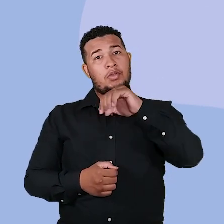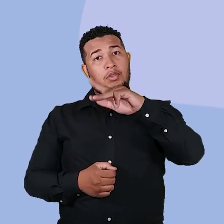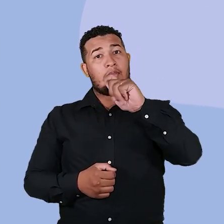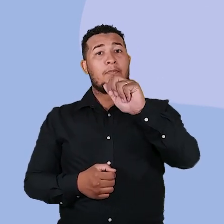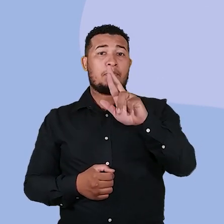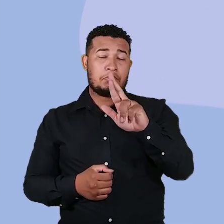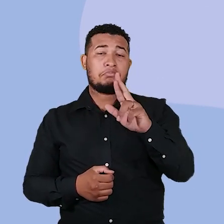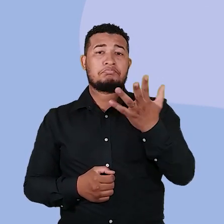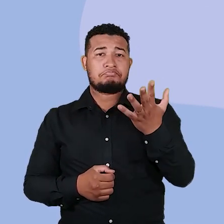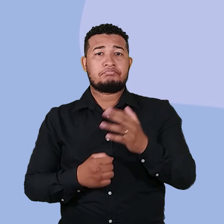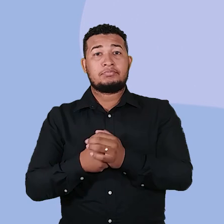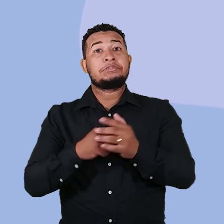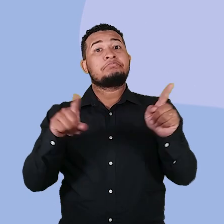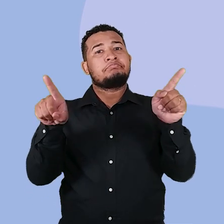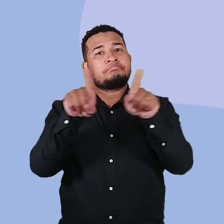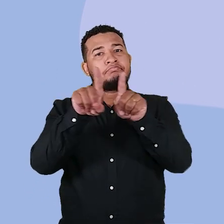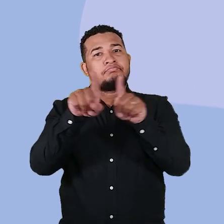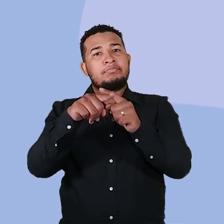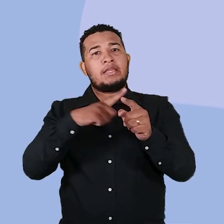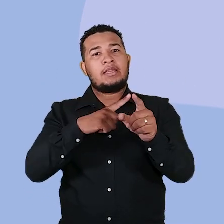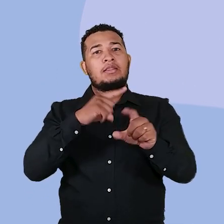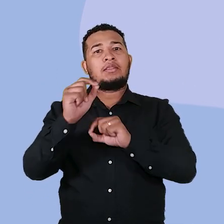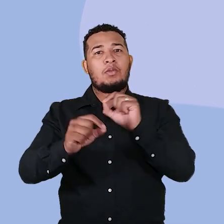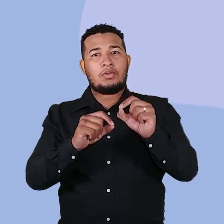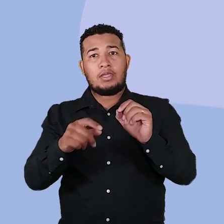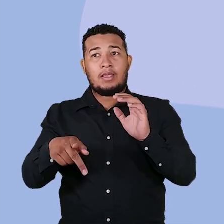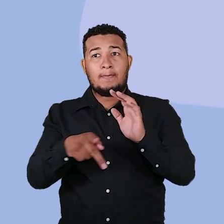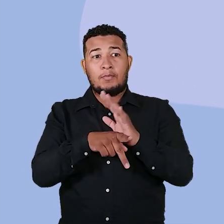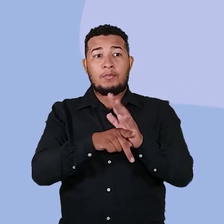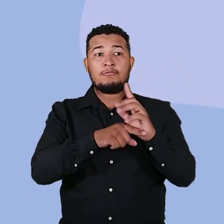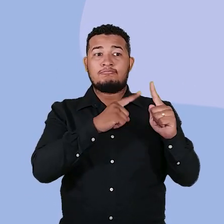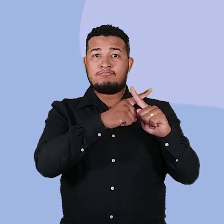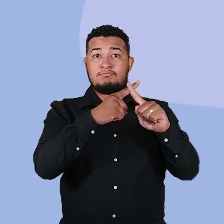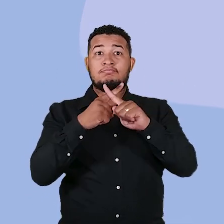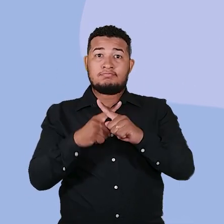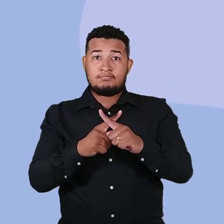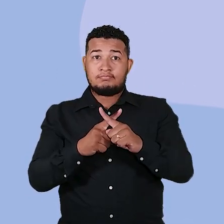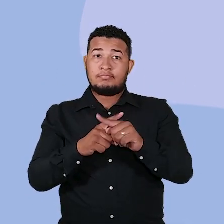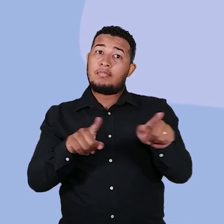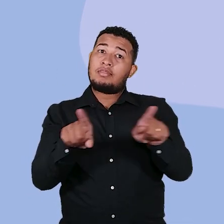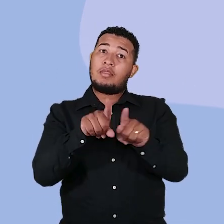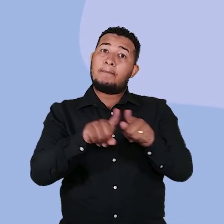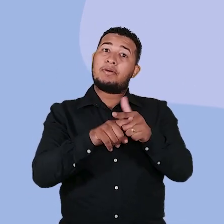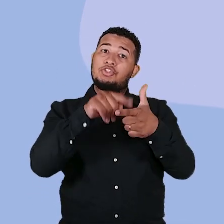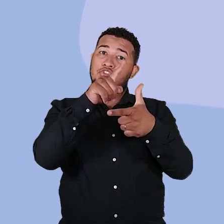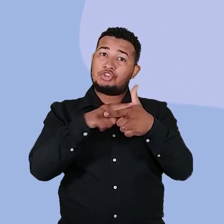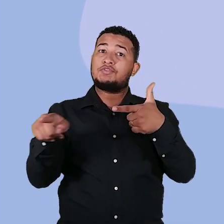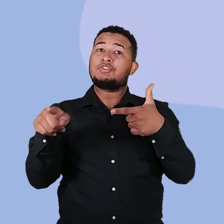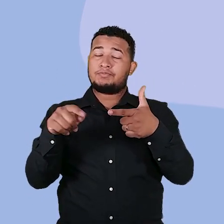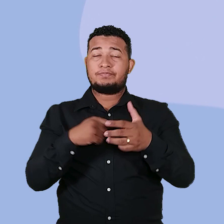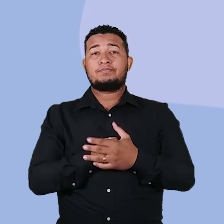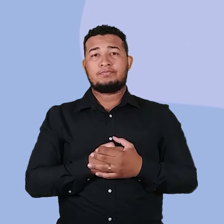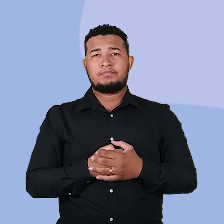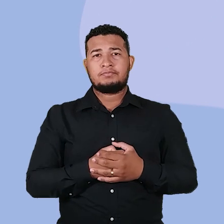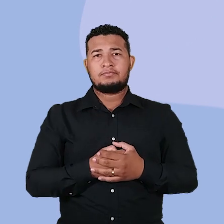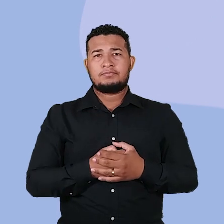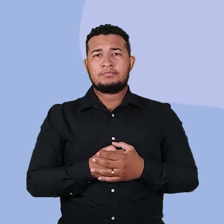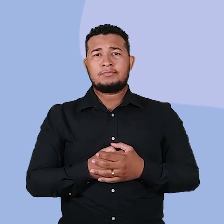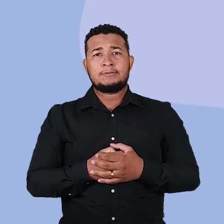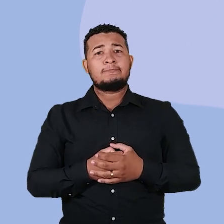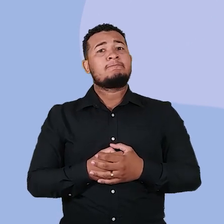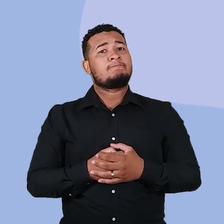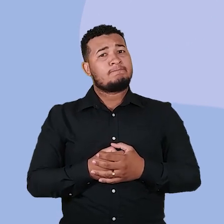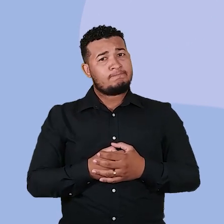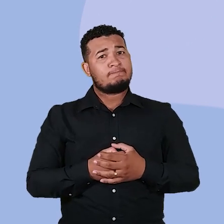um número ímpar eu cai também múltiplo e